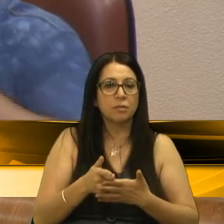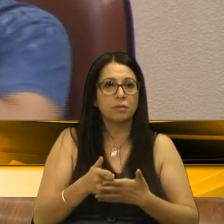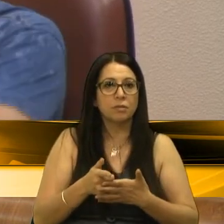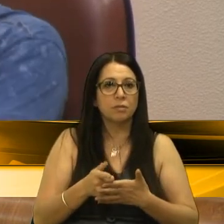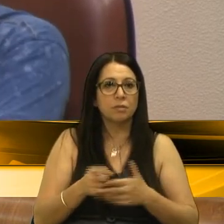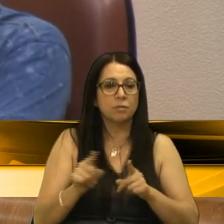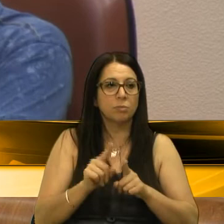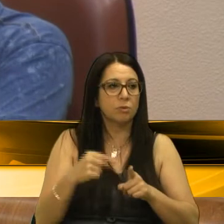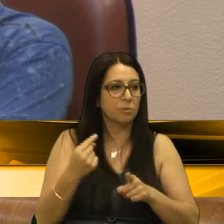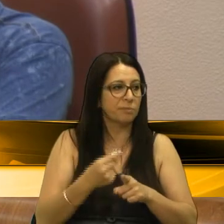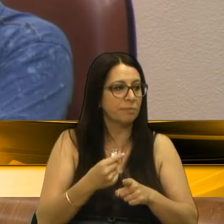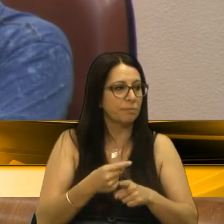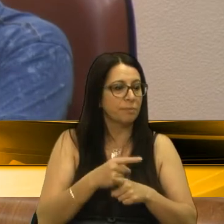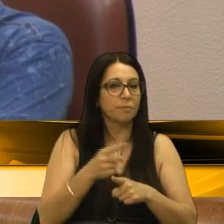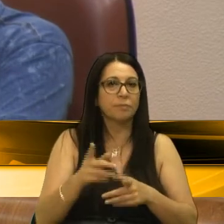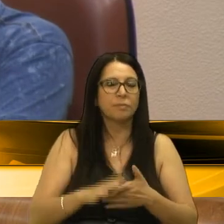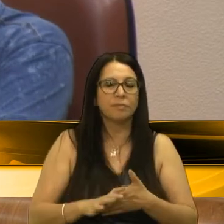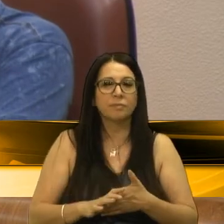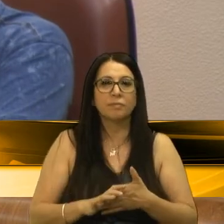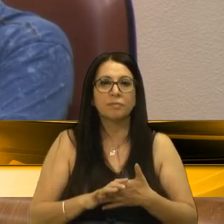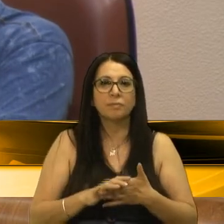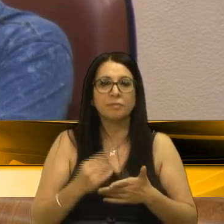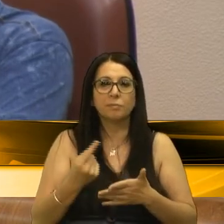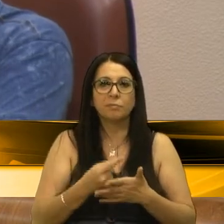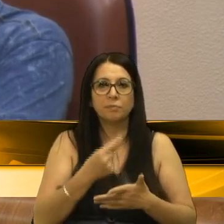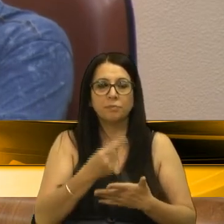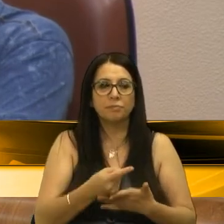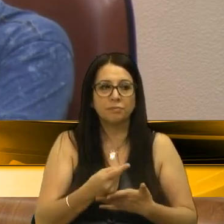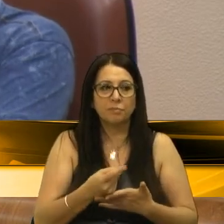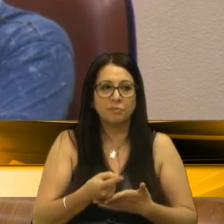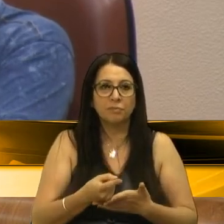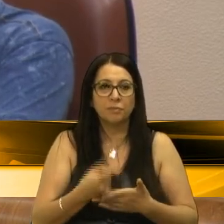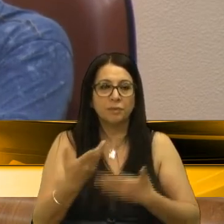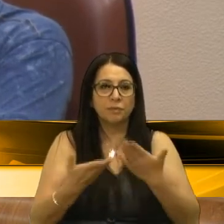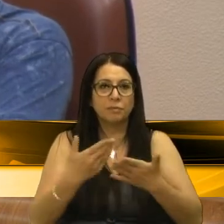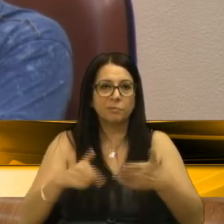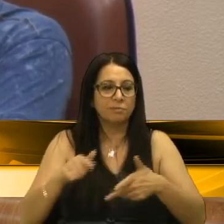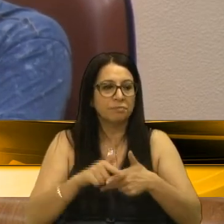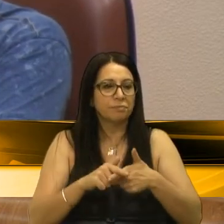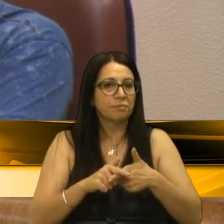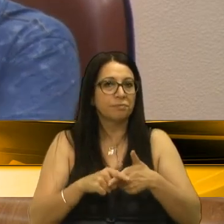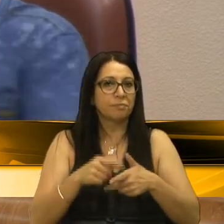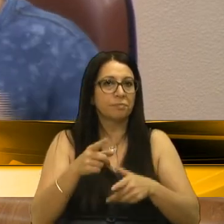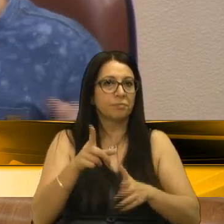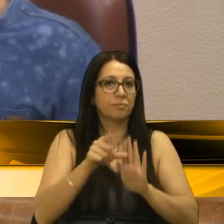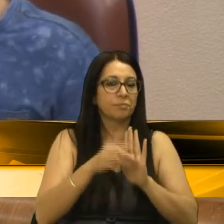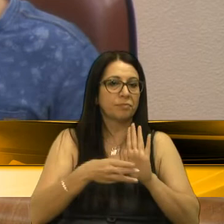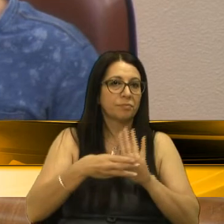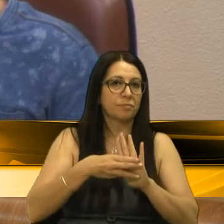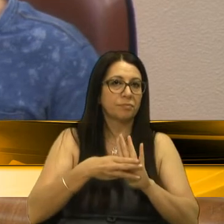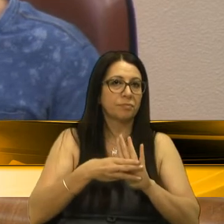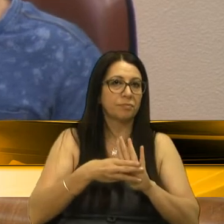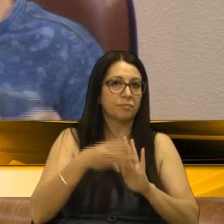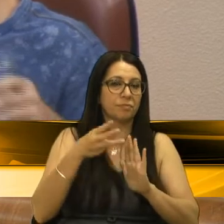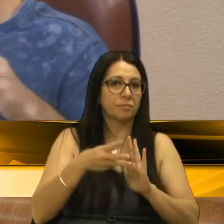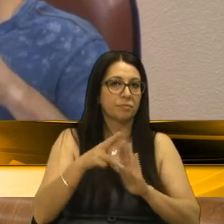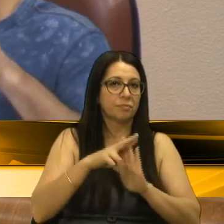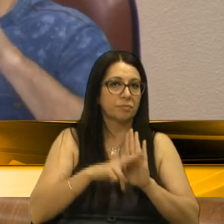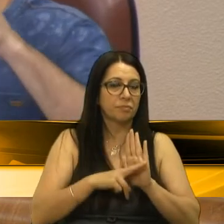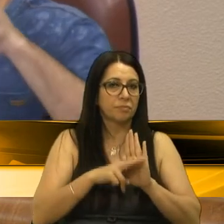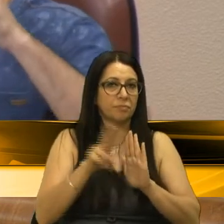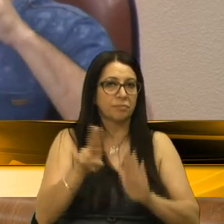constituirá documento hábil para fins de comprovação de atendimento às condições de segurança. Seção terceira, 3, da regularidade do